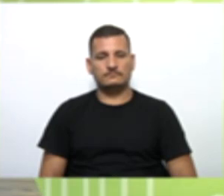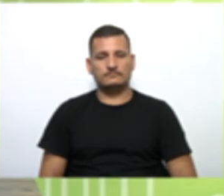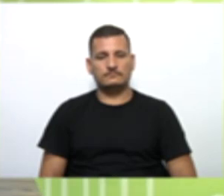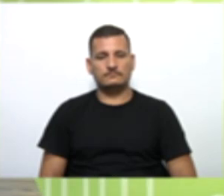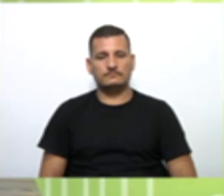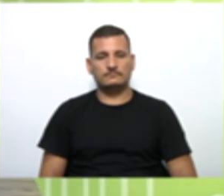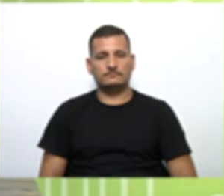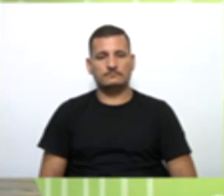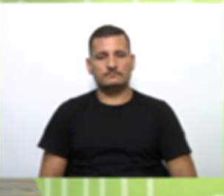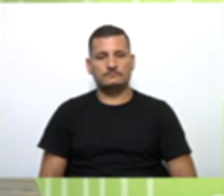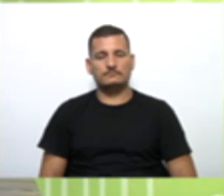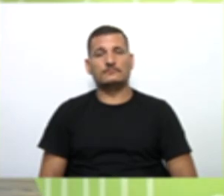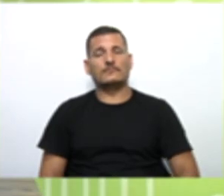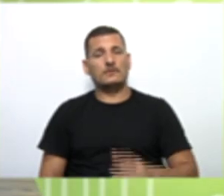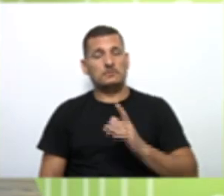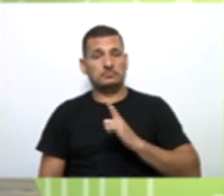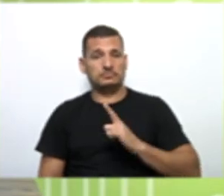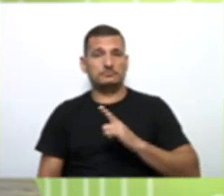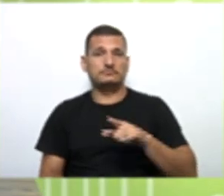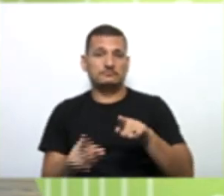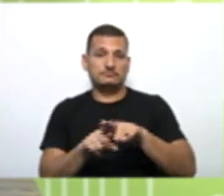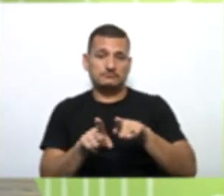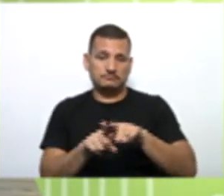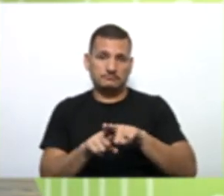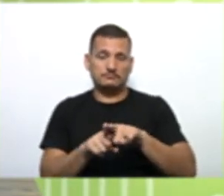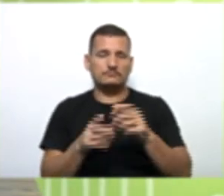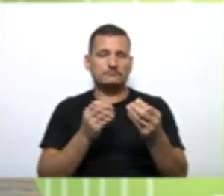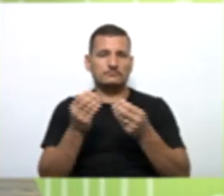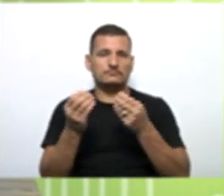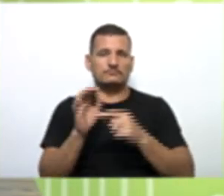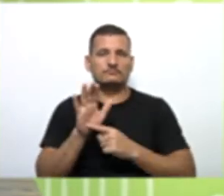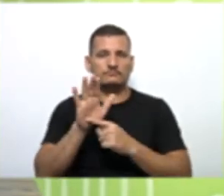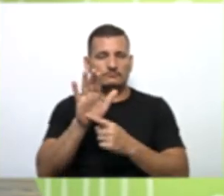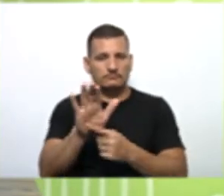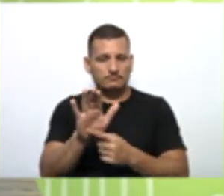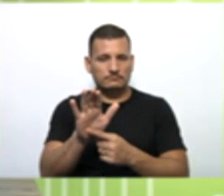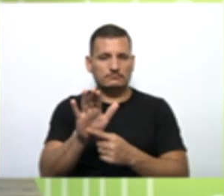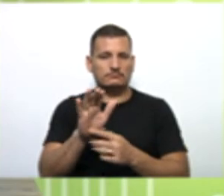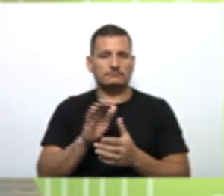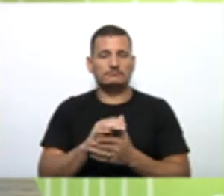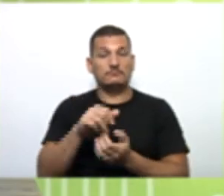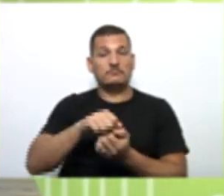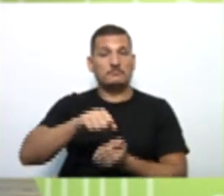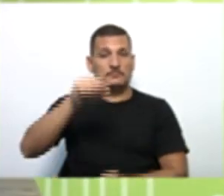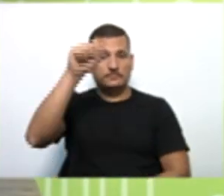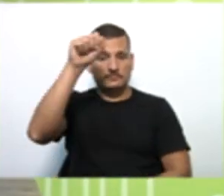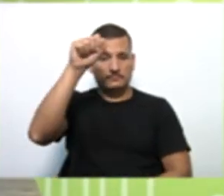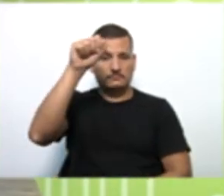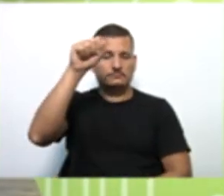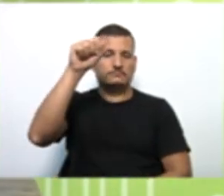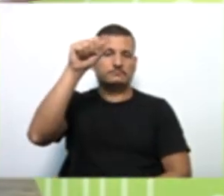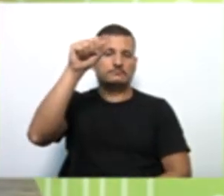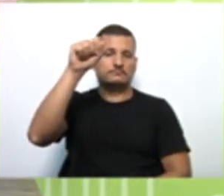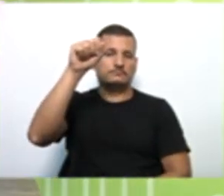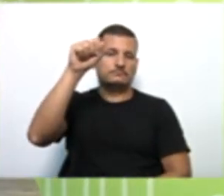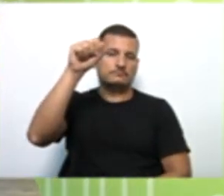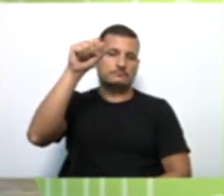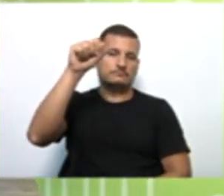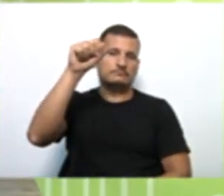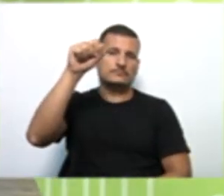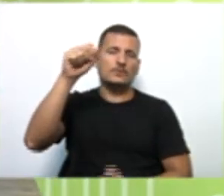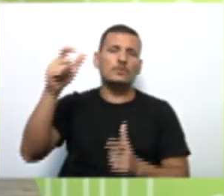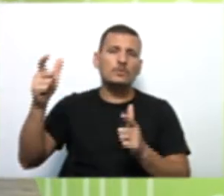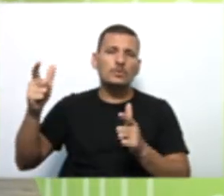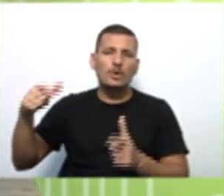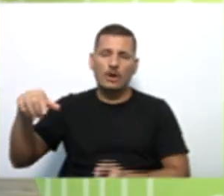Além disso, a gente tem como forma de apresentação esse banner exposto em um determinado